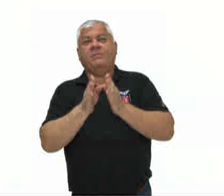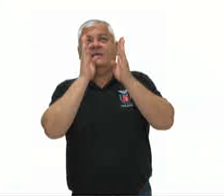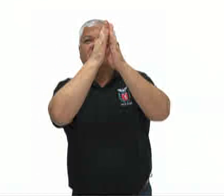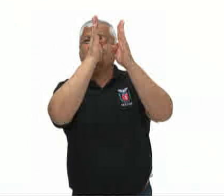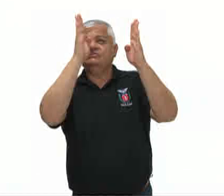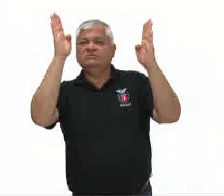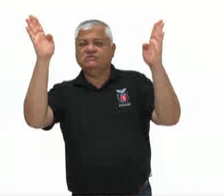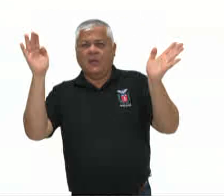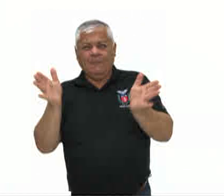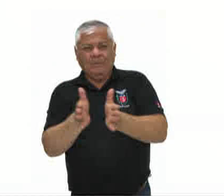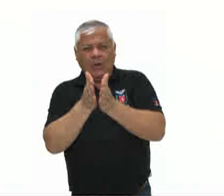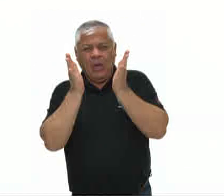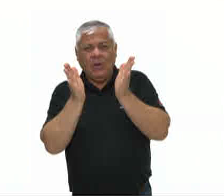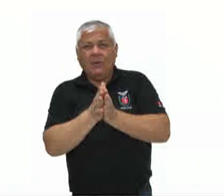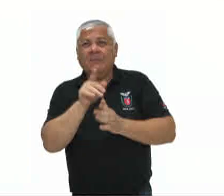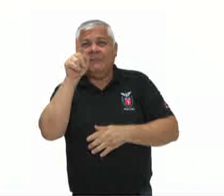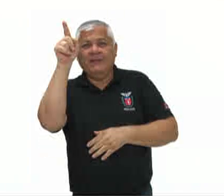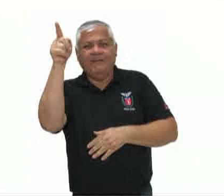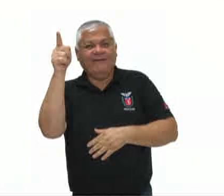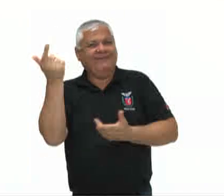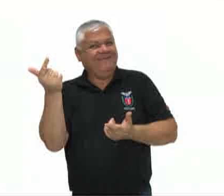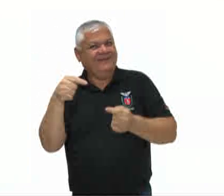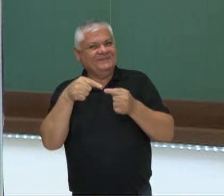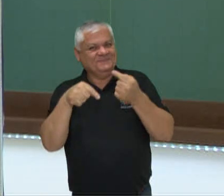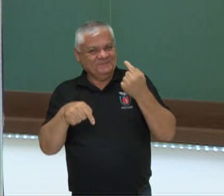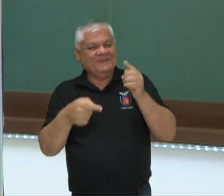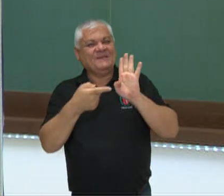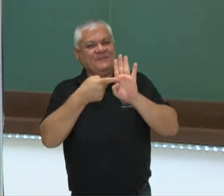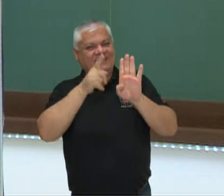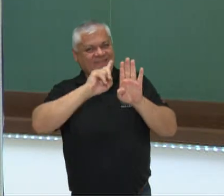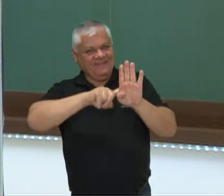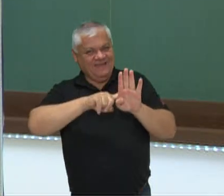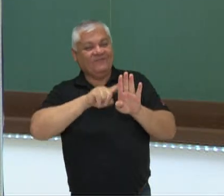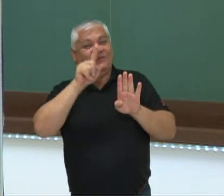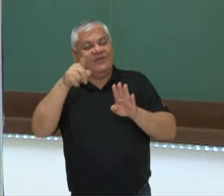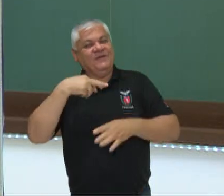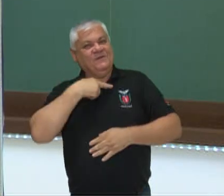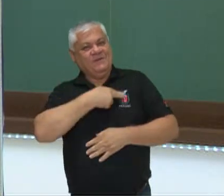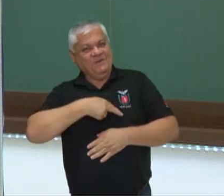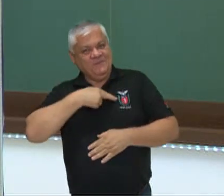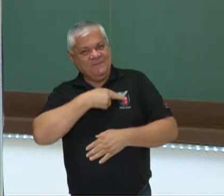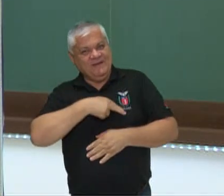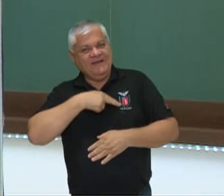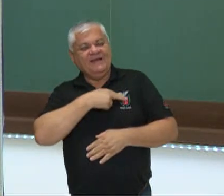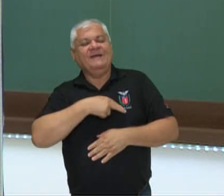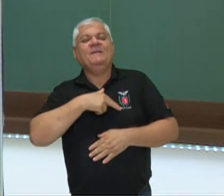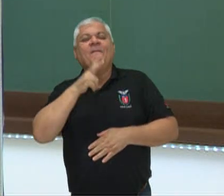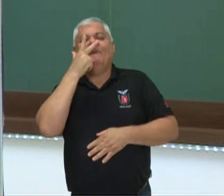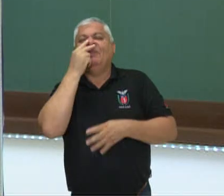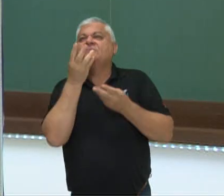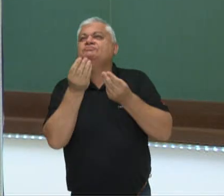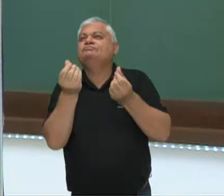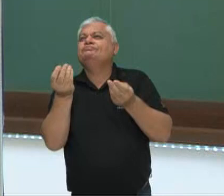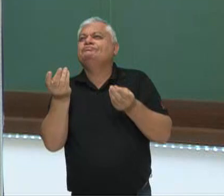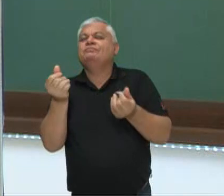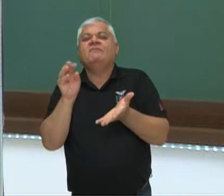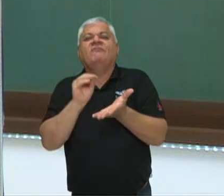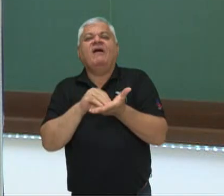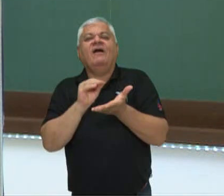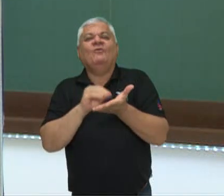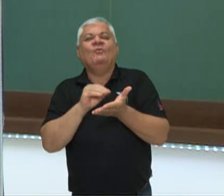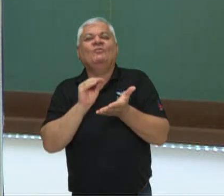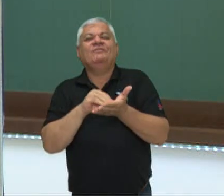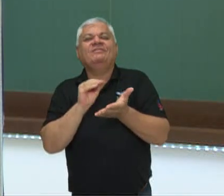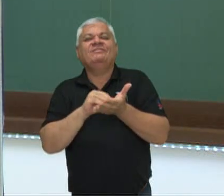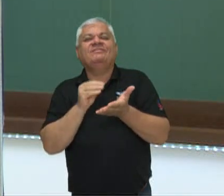metáfora vai ser usada ao longo de todo o romance. É justamente um romance que trata da pobreza de um povo